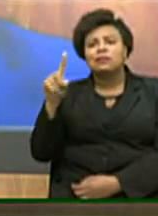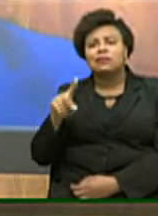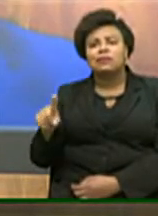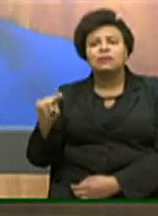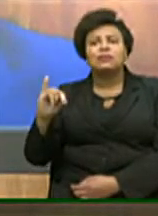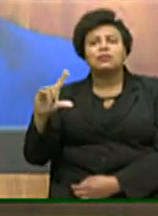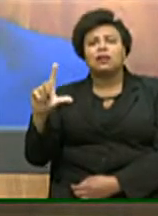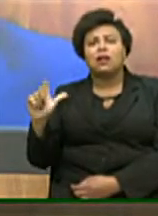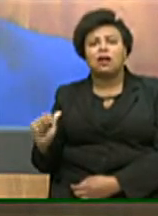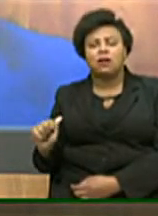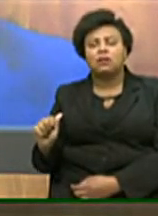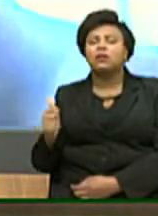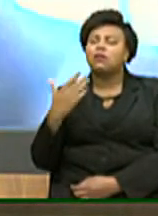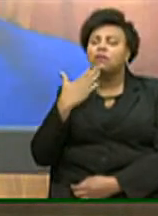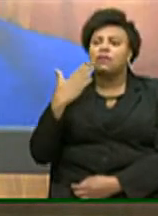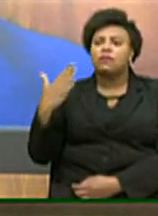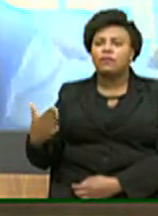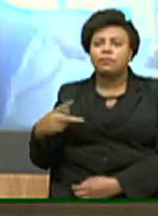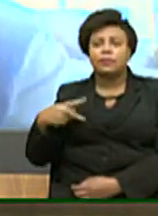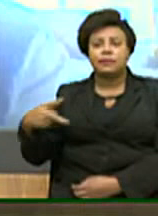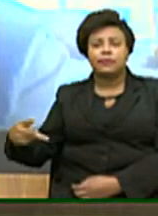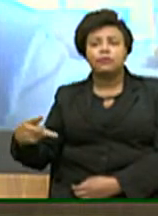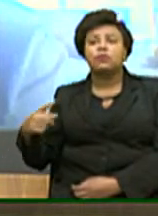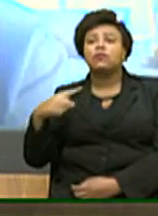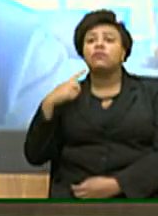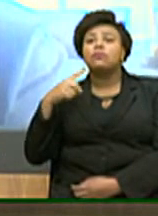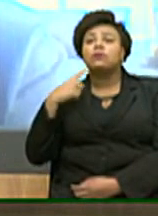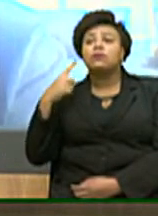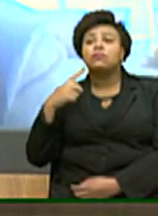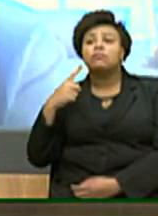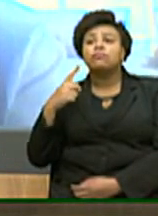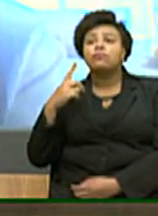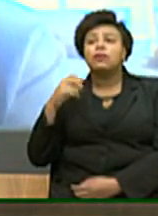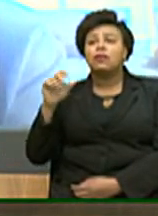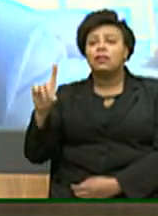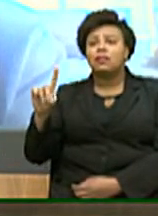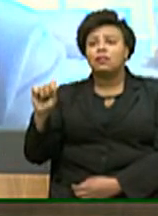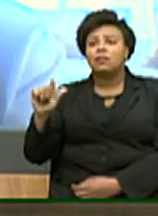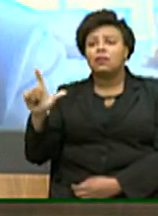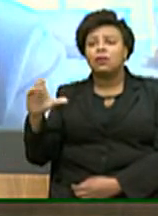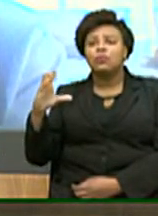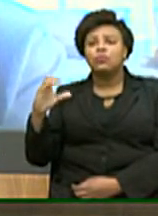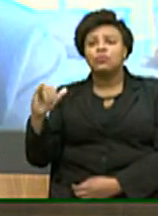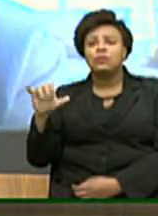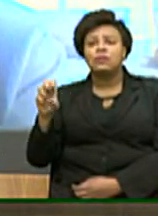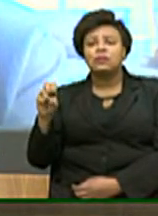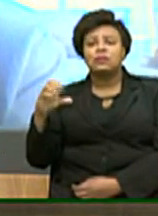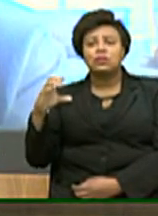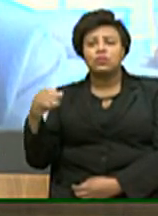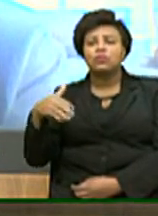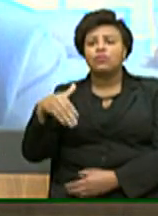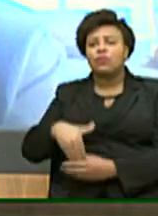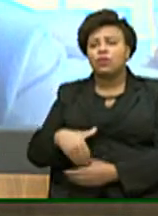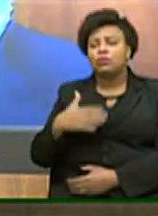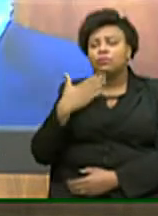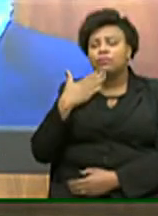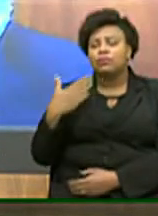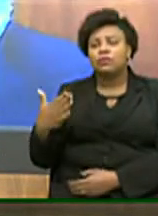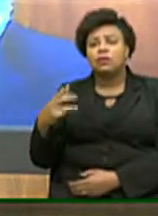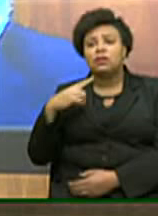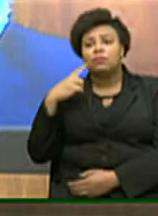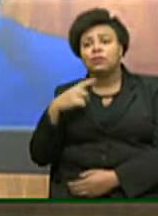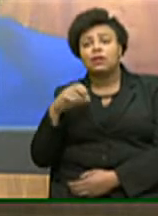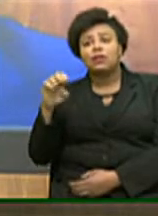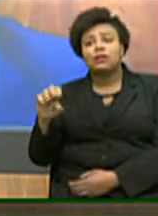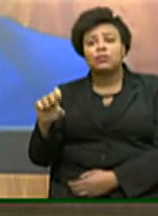Eitenbach. Favorável, presidente. Deputado Alciso Oliveira. Favorável, presidente. Deputado Elton